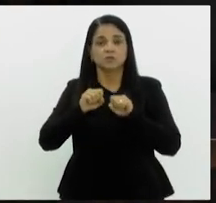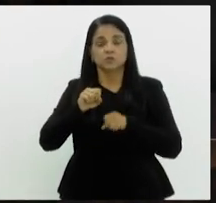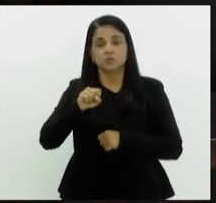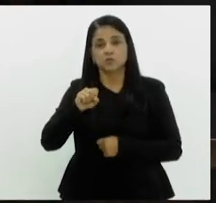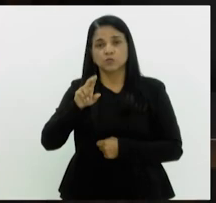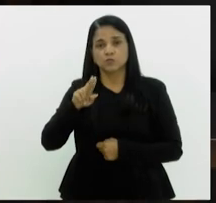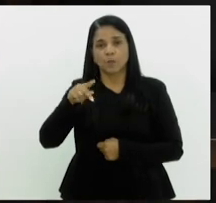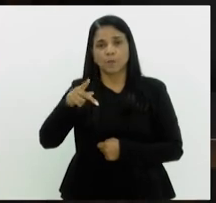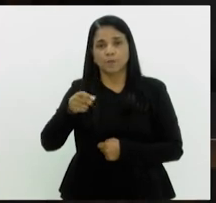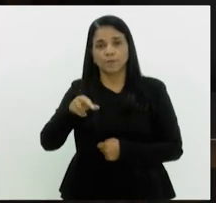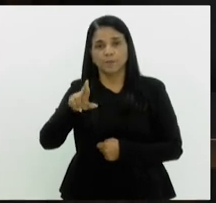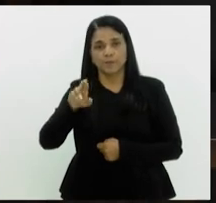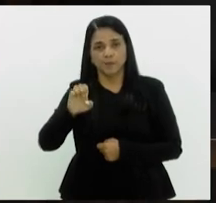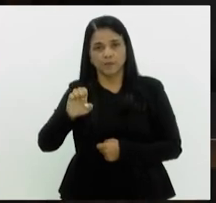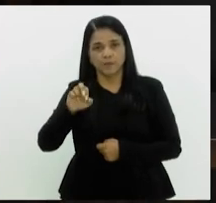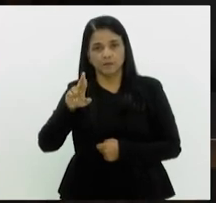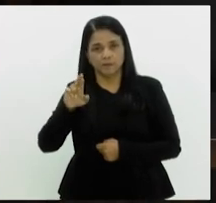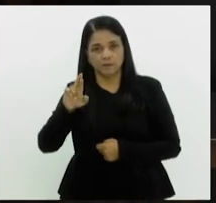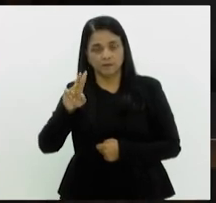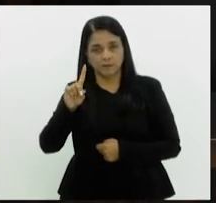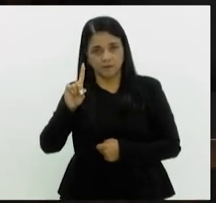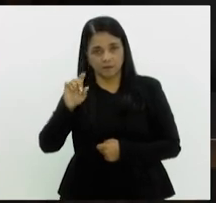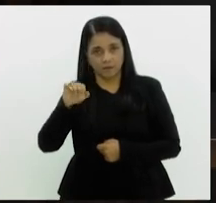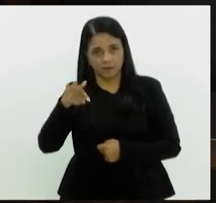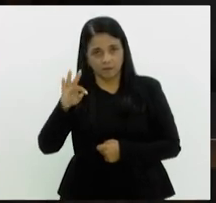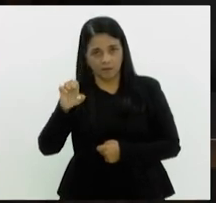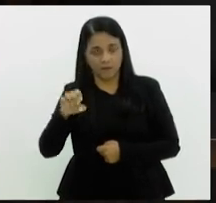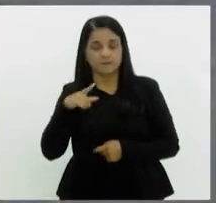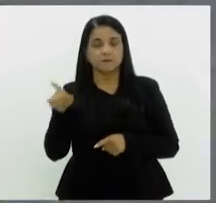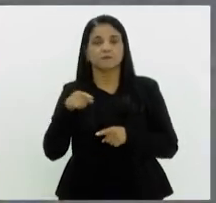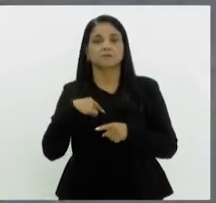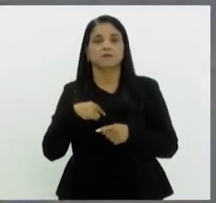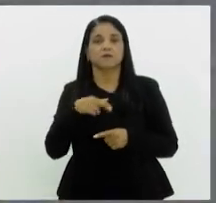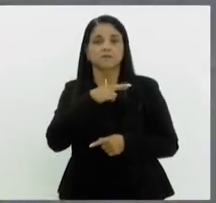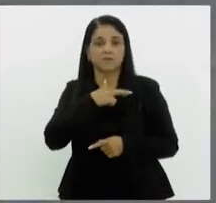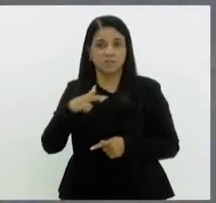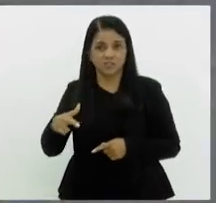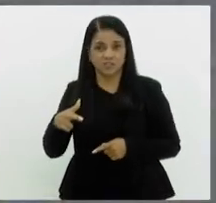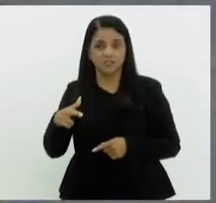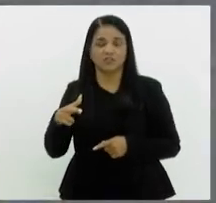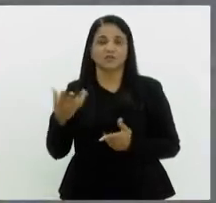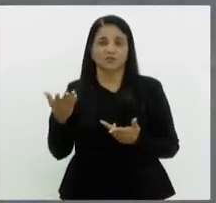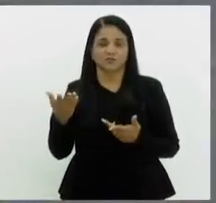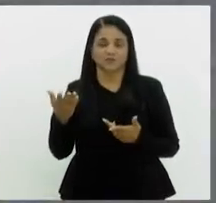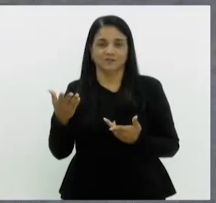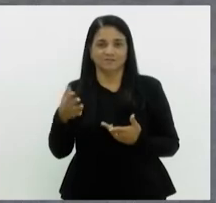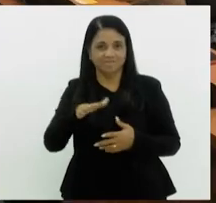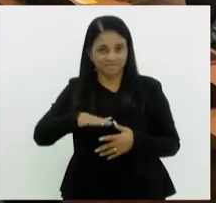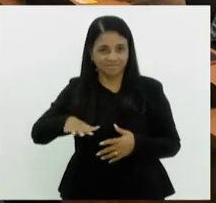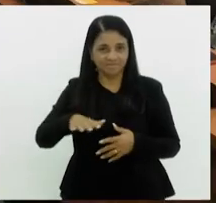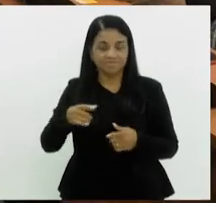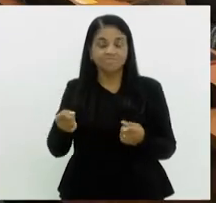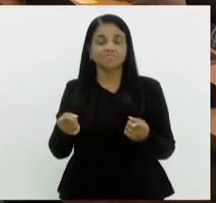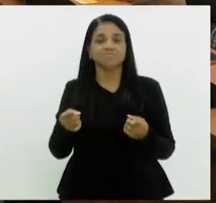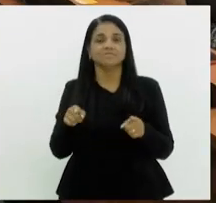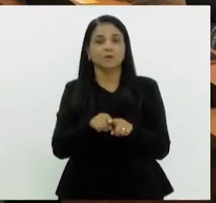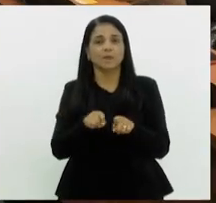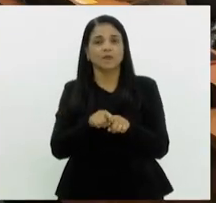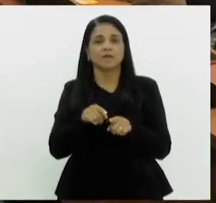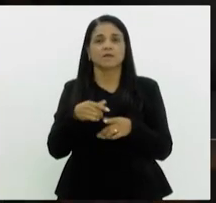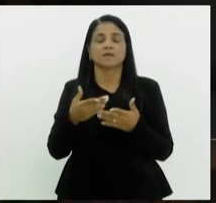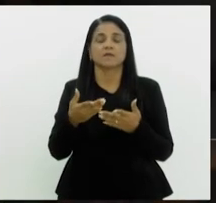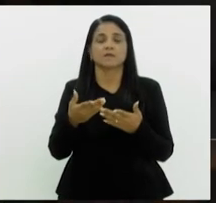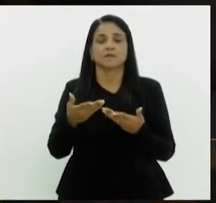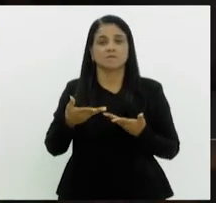da Liberdade Religiosa. Obrigada pela sua presença. Convido agora a Jana